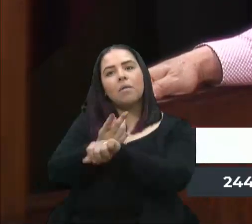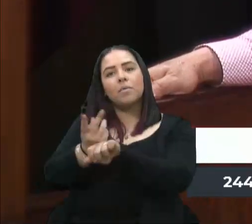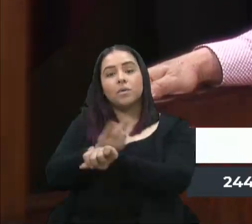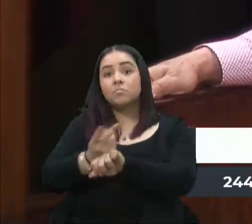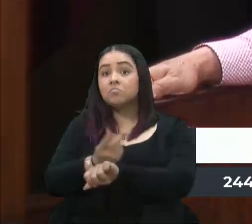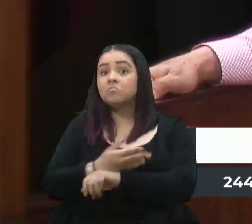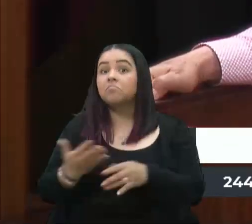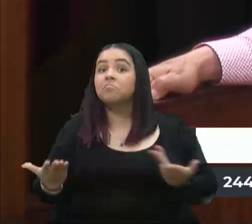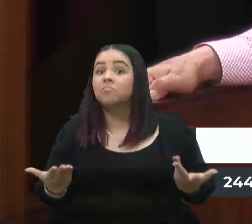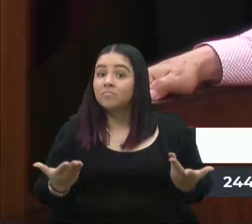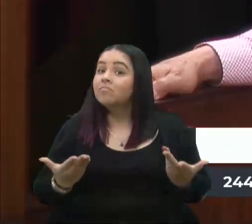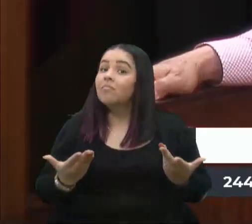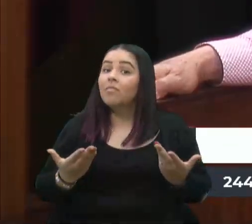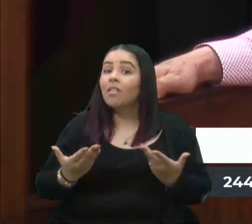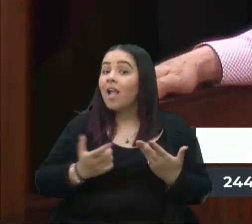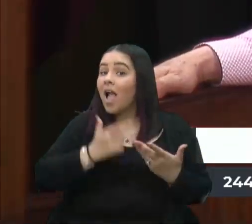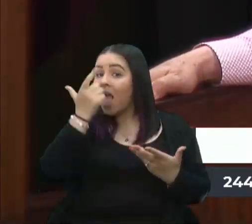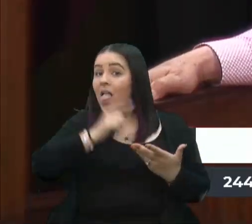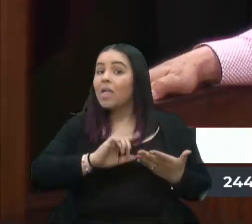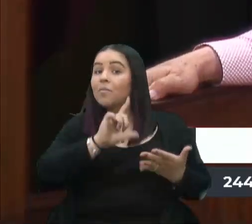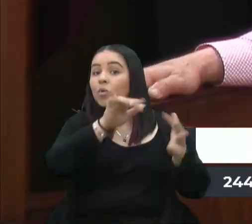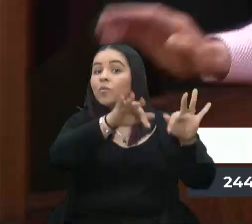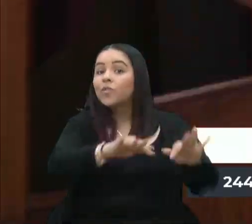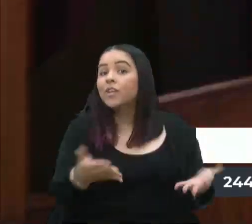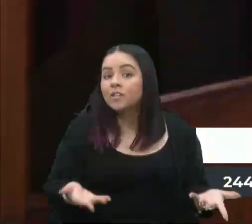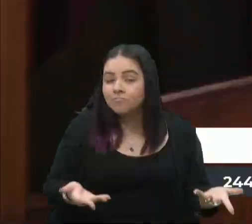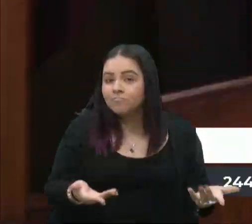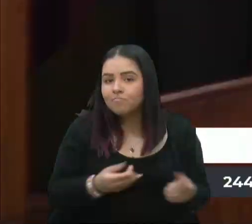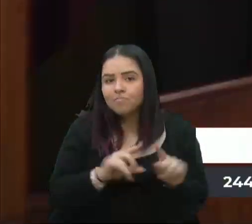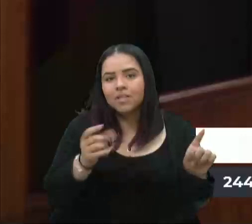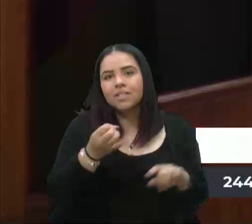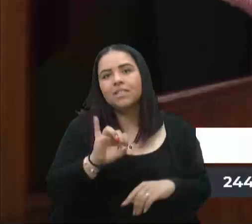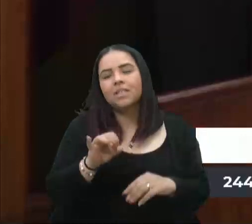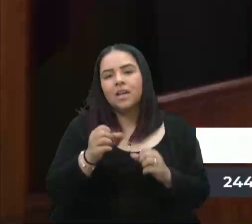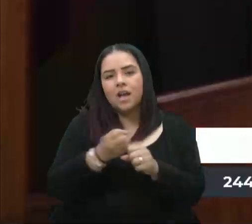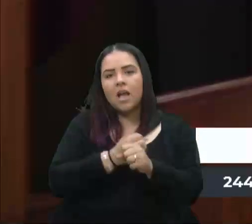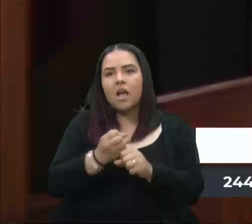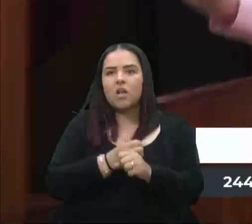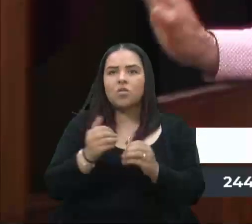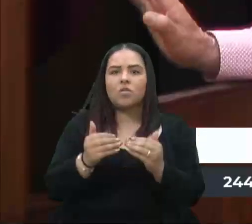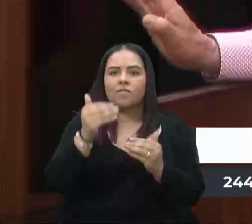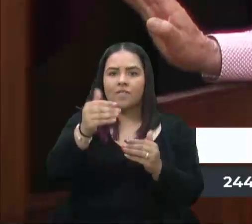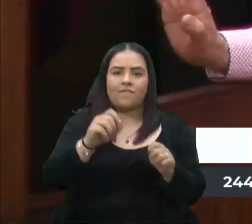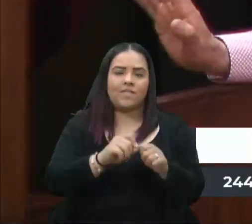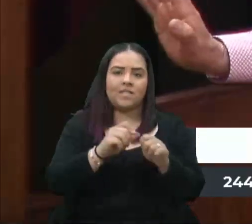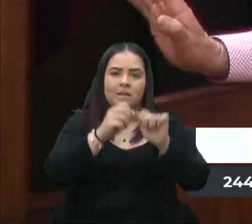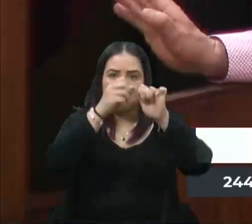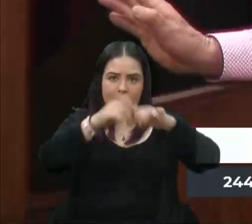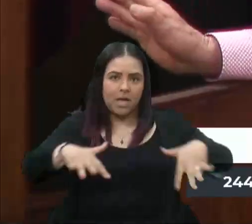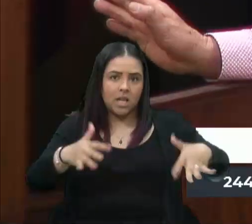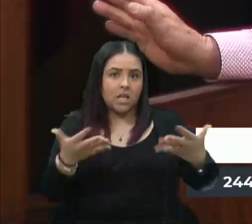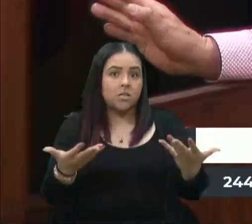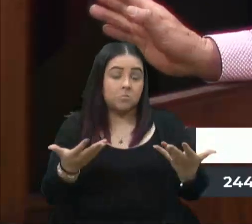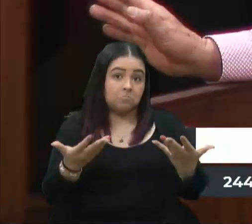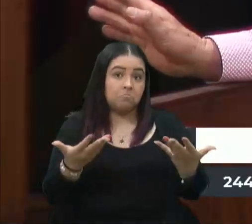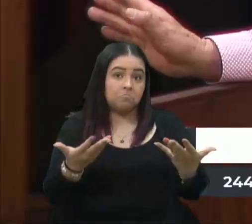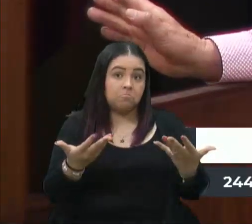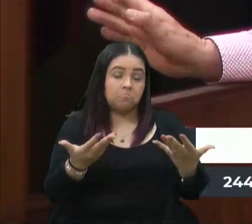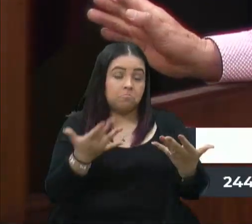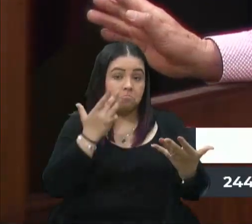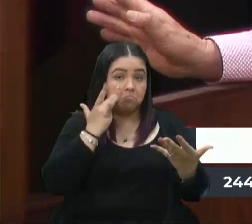a noiva termine amanhã depois, a não ser que a partir do ano que vem se faça milagres. Talvez a noiva